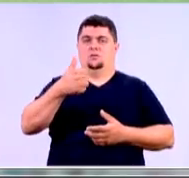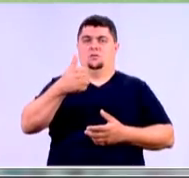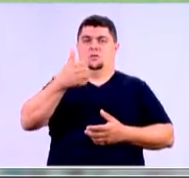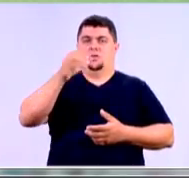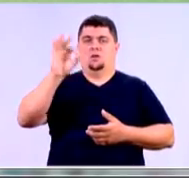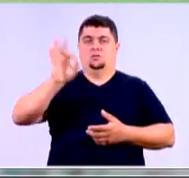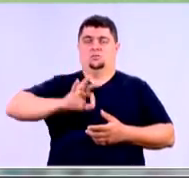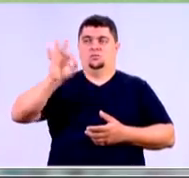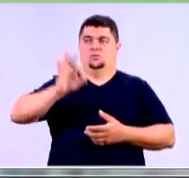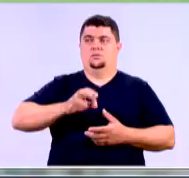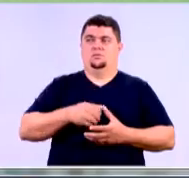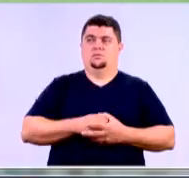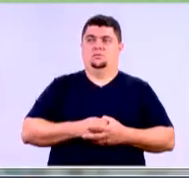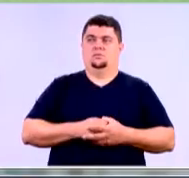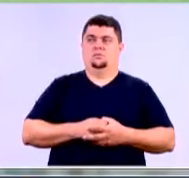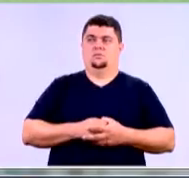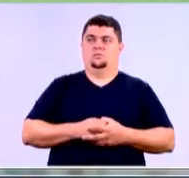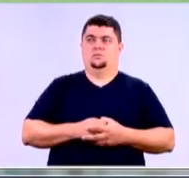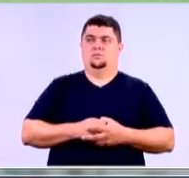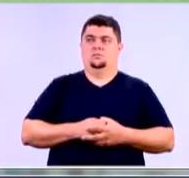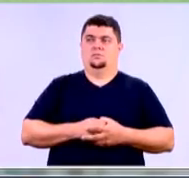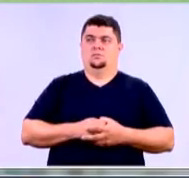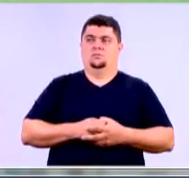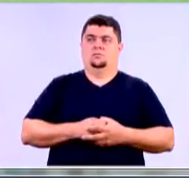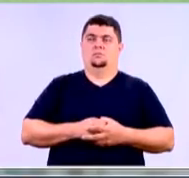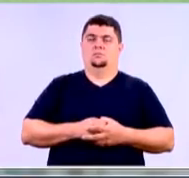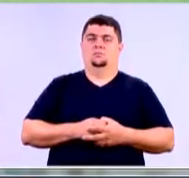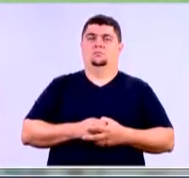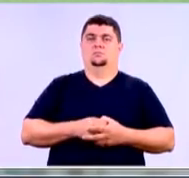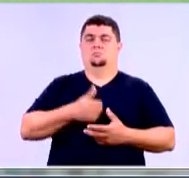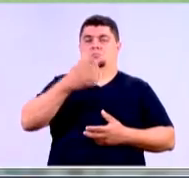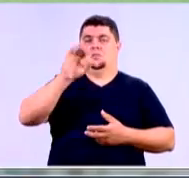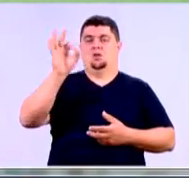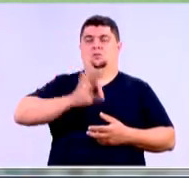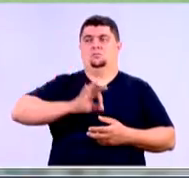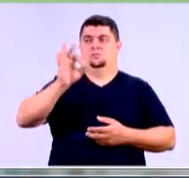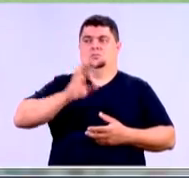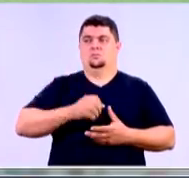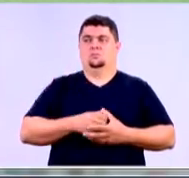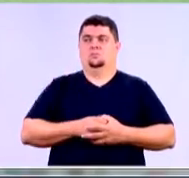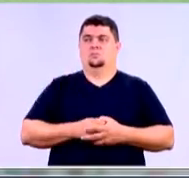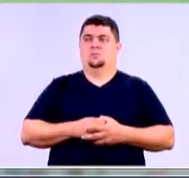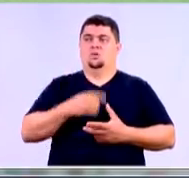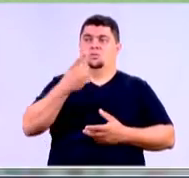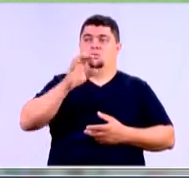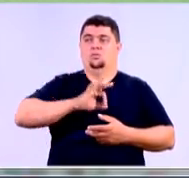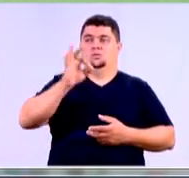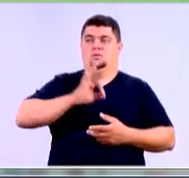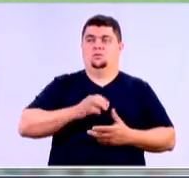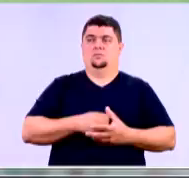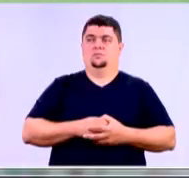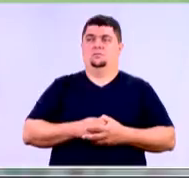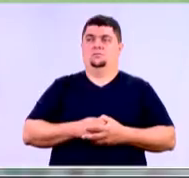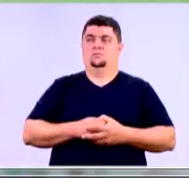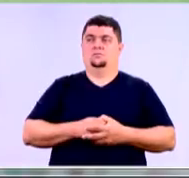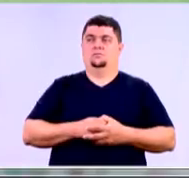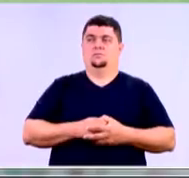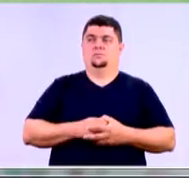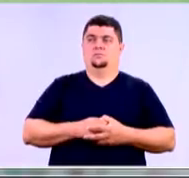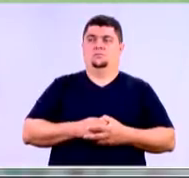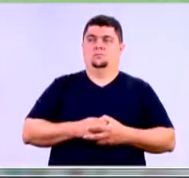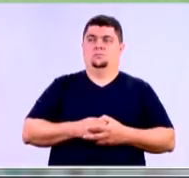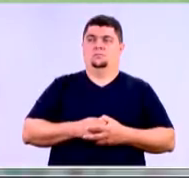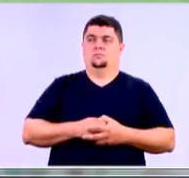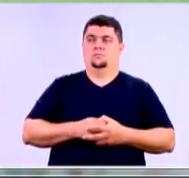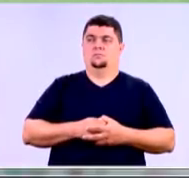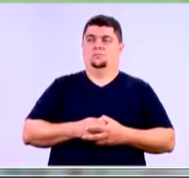10%. vai ser igual a 0,1, que é 1%. Não, desculpe, 1%, não,